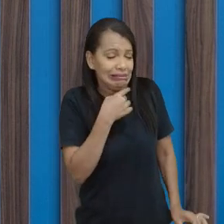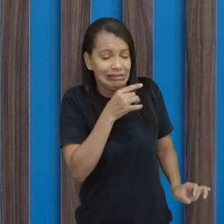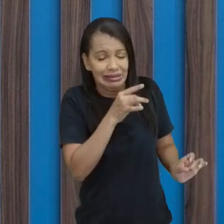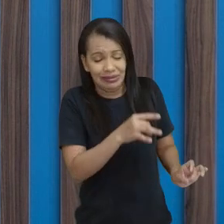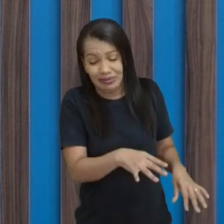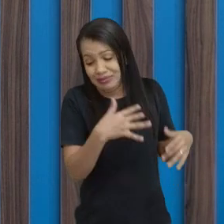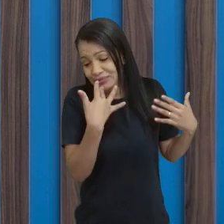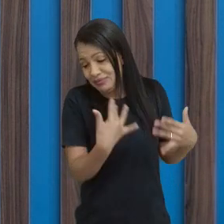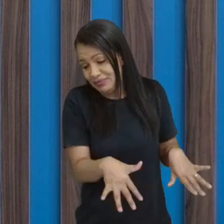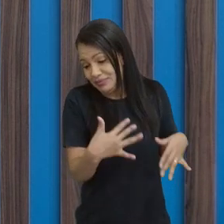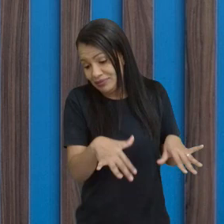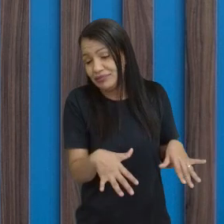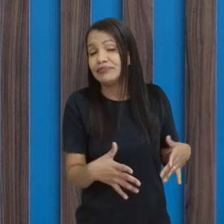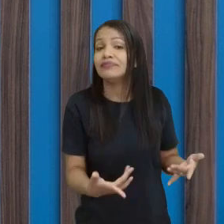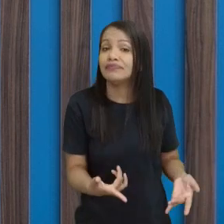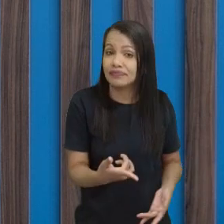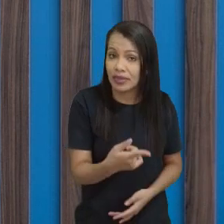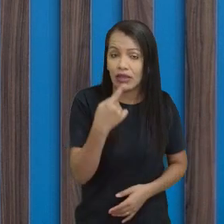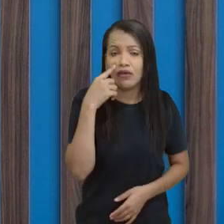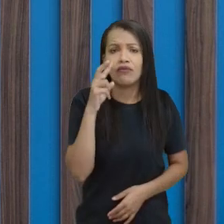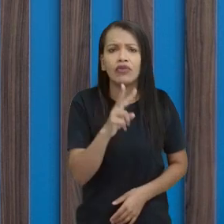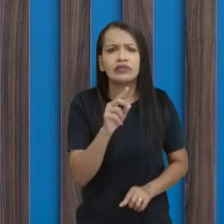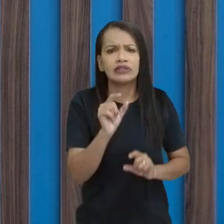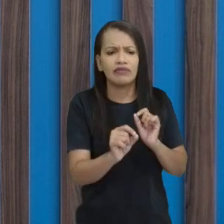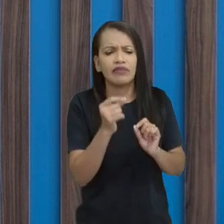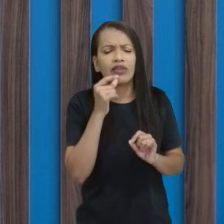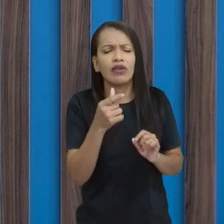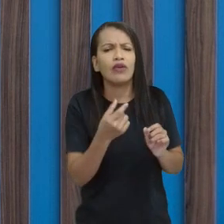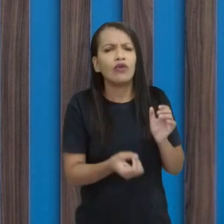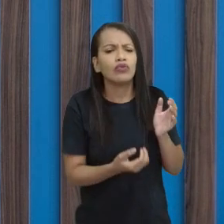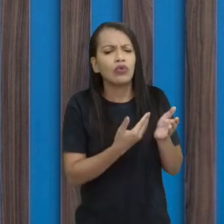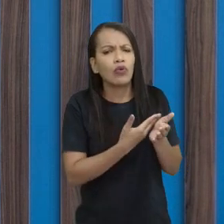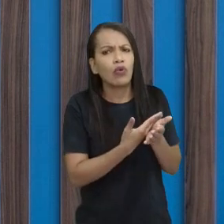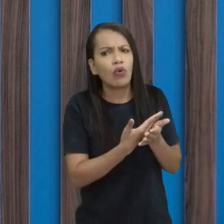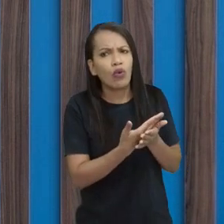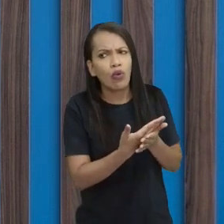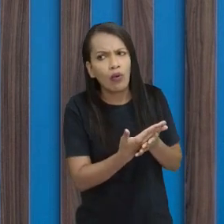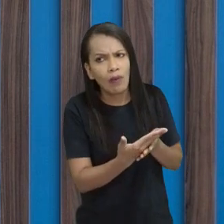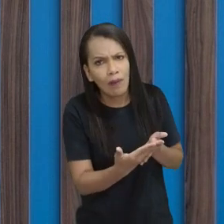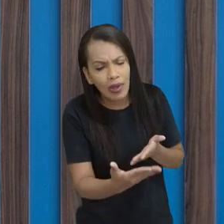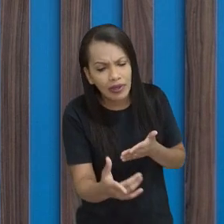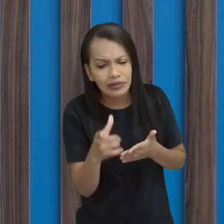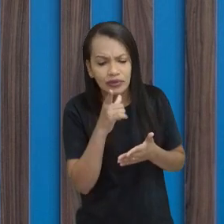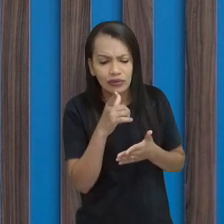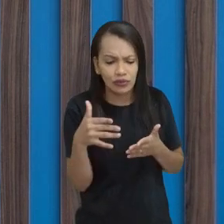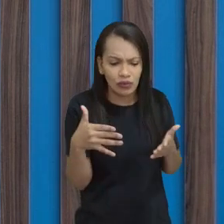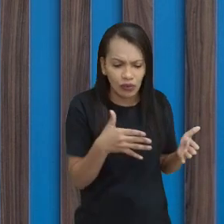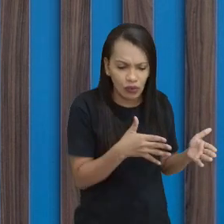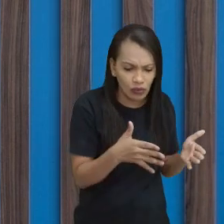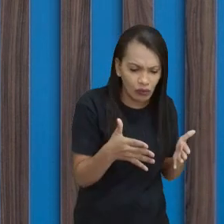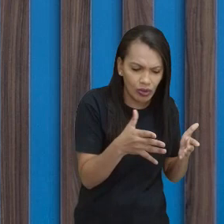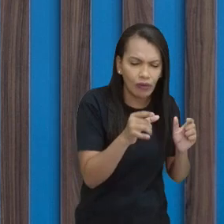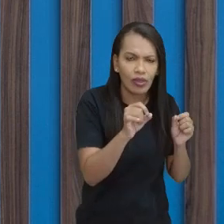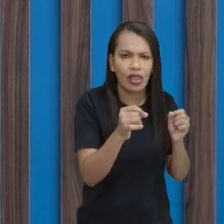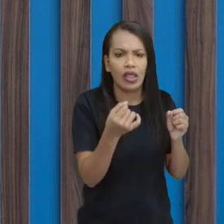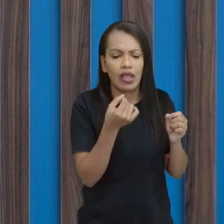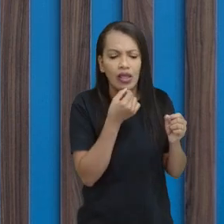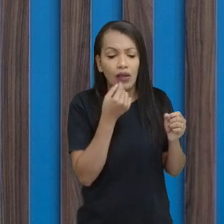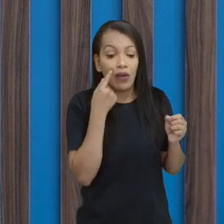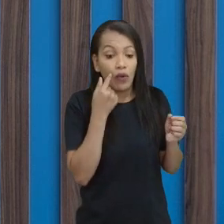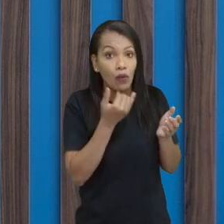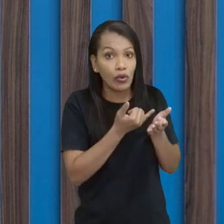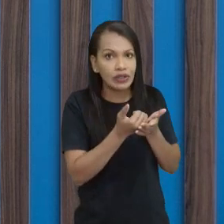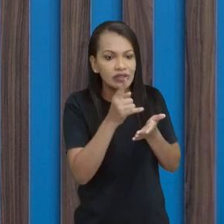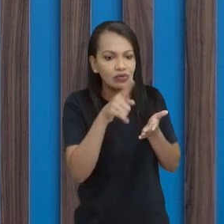interessante, porque no verão, se você for lá observar, você não vê, né? Porque realmente seca e ele vem pelo subsolo. É